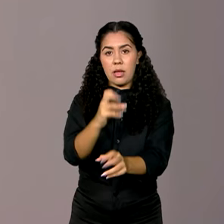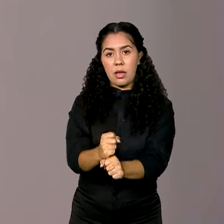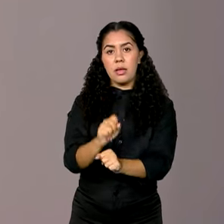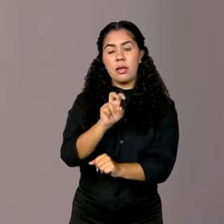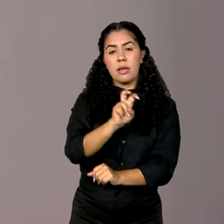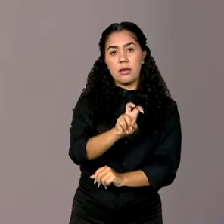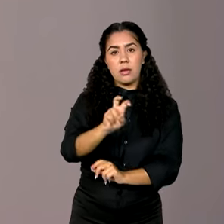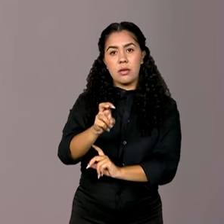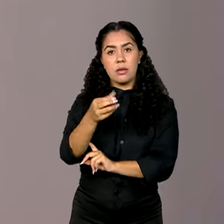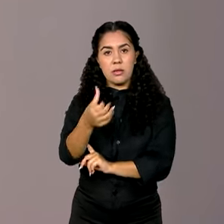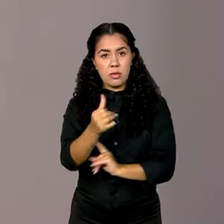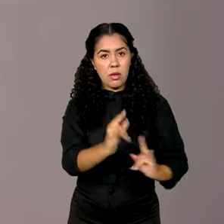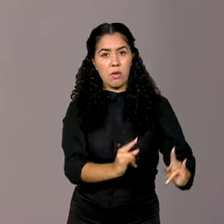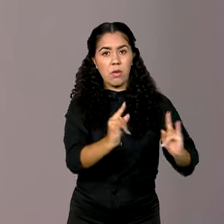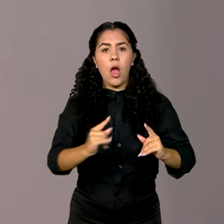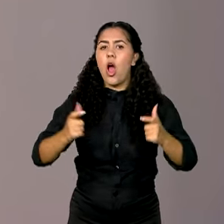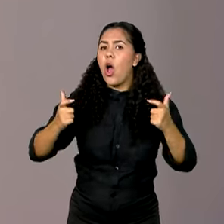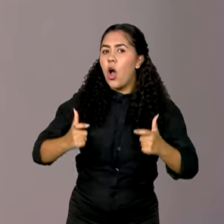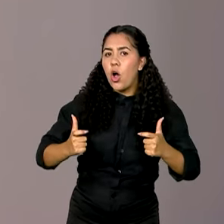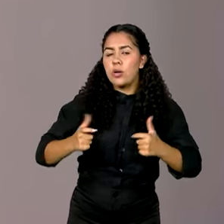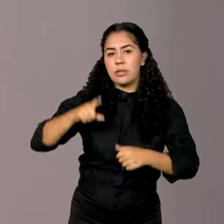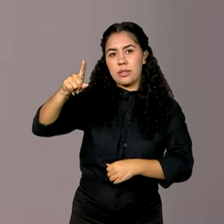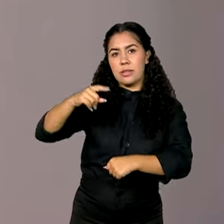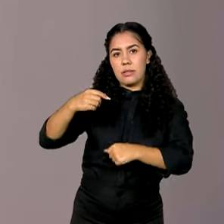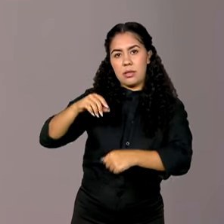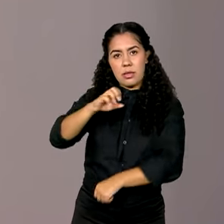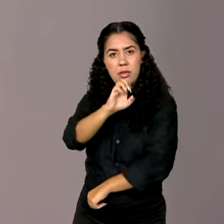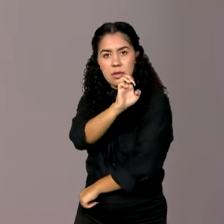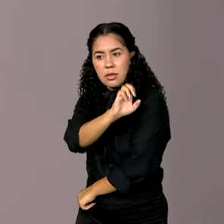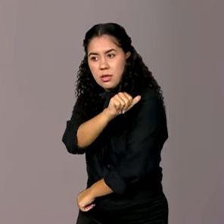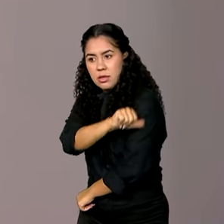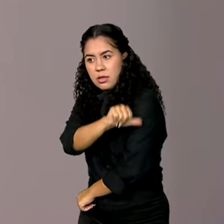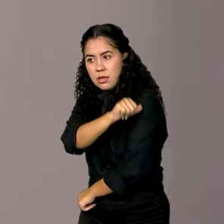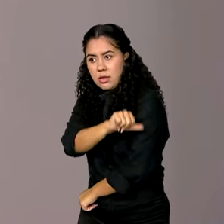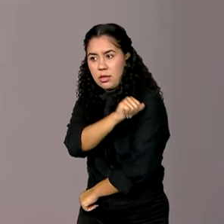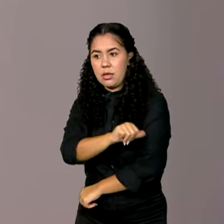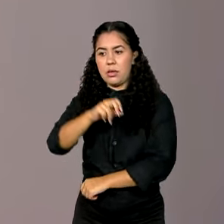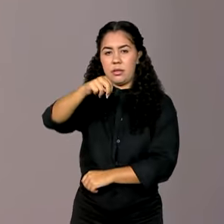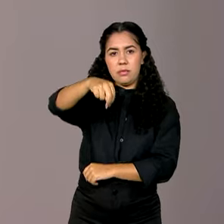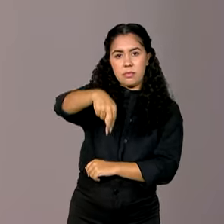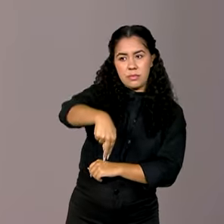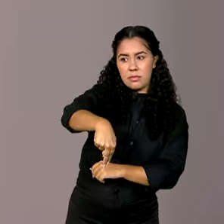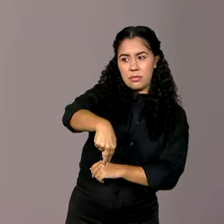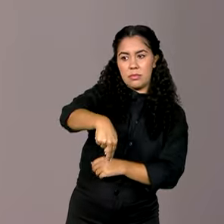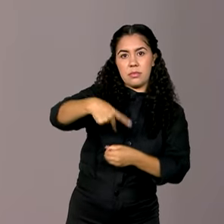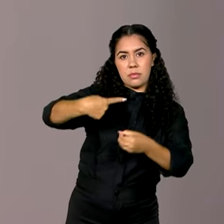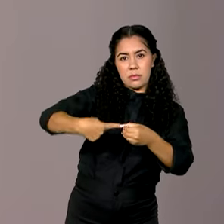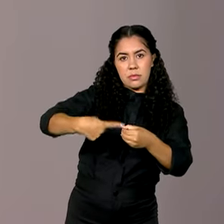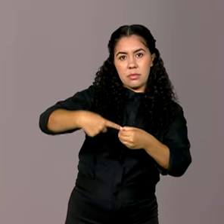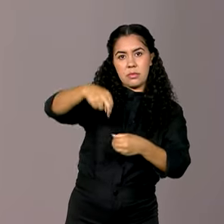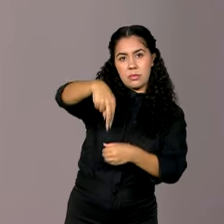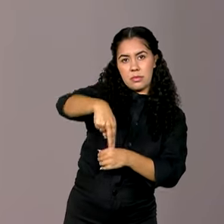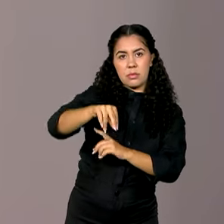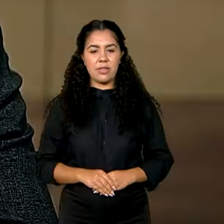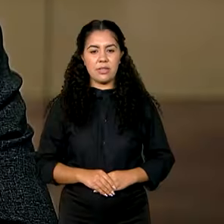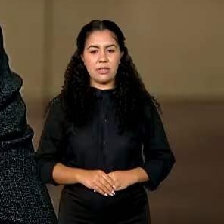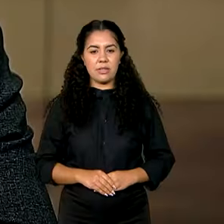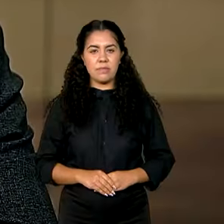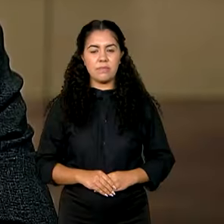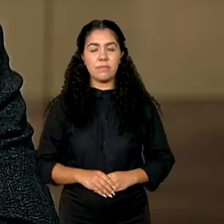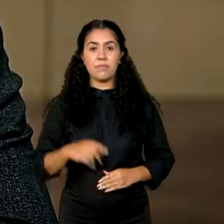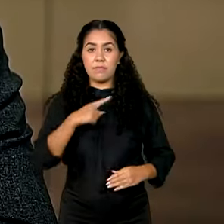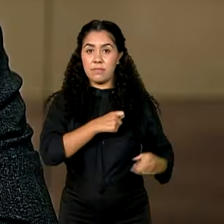556 unidades em Nova Iguaçu, no Rio de Janeiro, e o Nordeste, que receberá 410 moradias na Bahia.